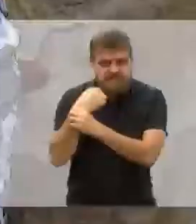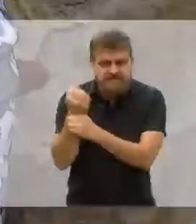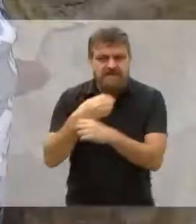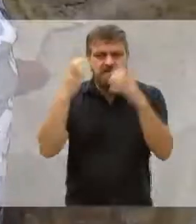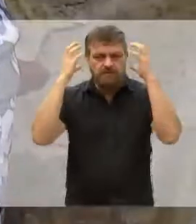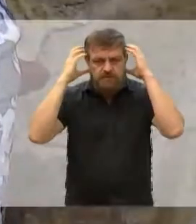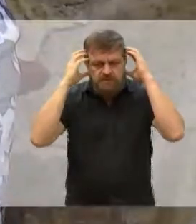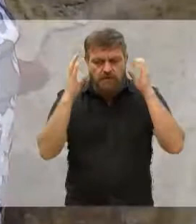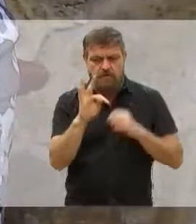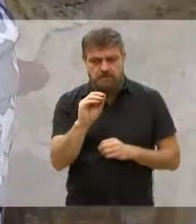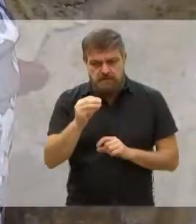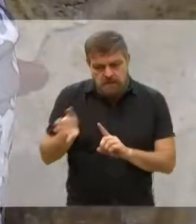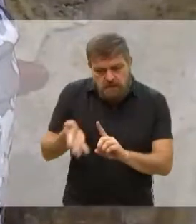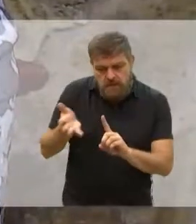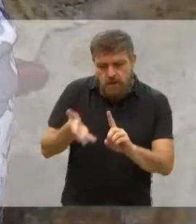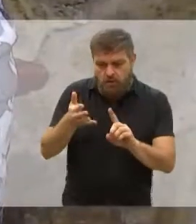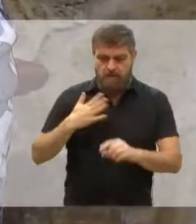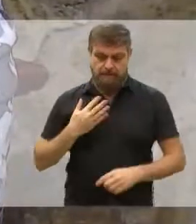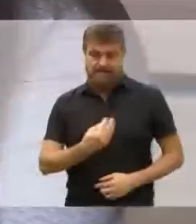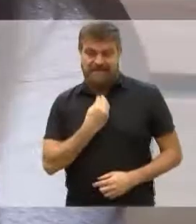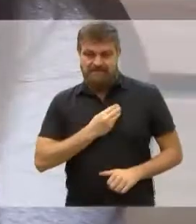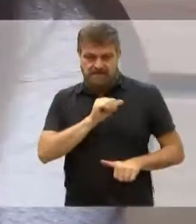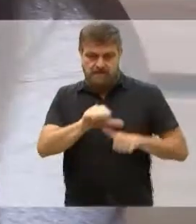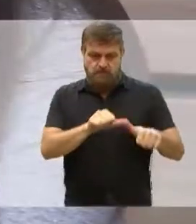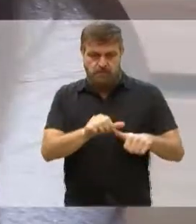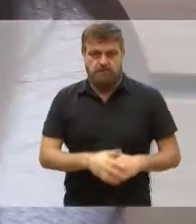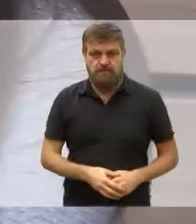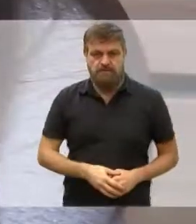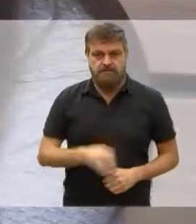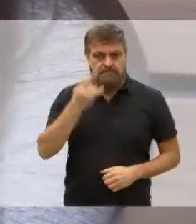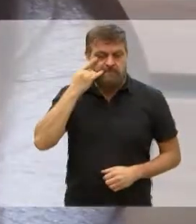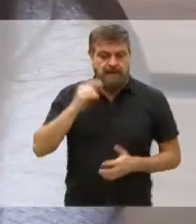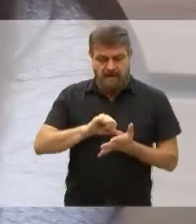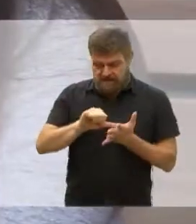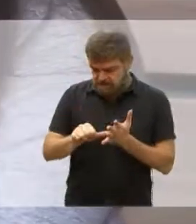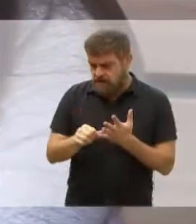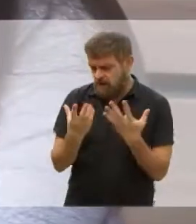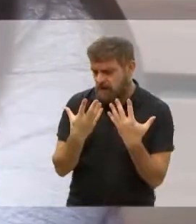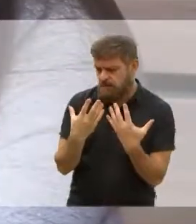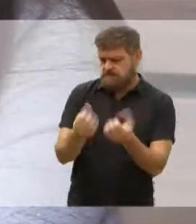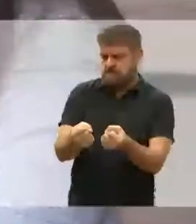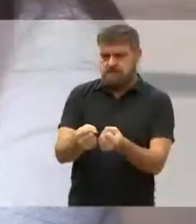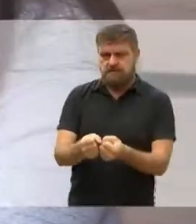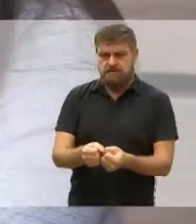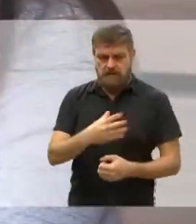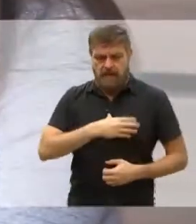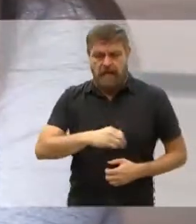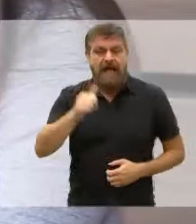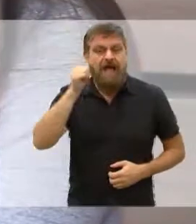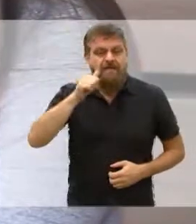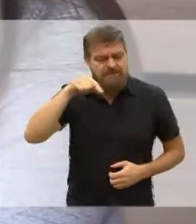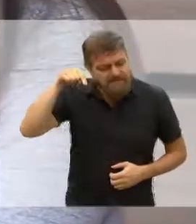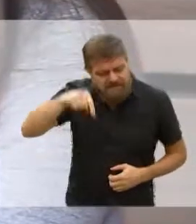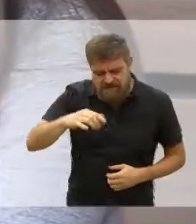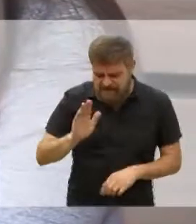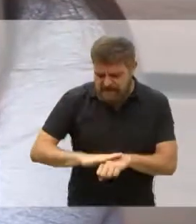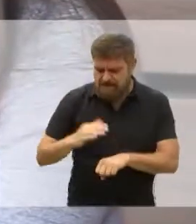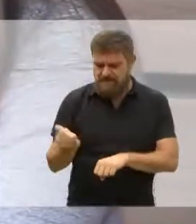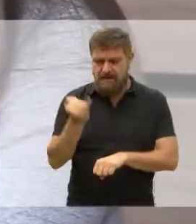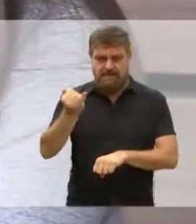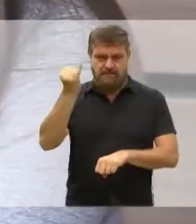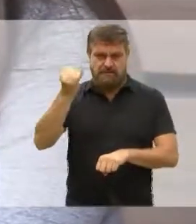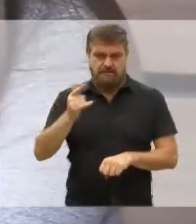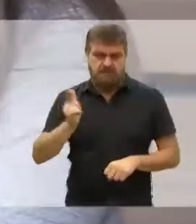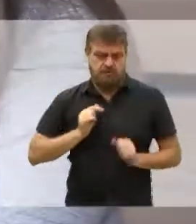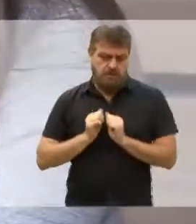TO, então mexeu sim com a minha rotina. Mas aceitar a síndrome em si não, a Júlia sempre veio primeiro do que a síndrome.